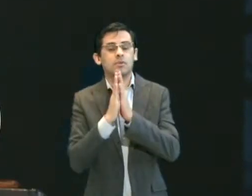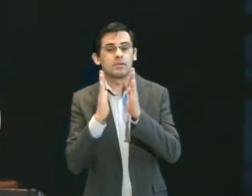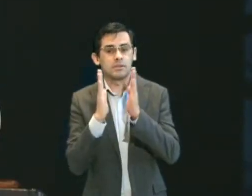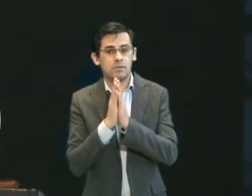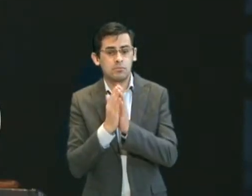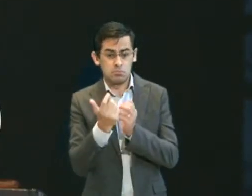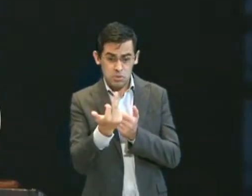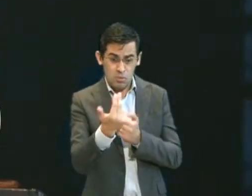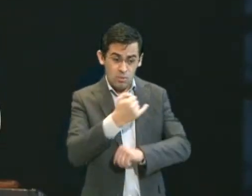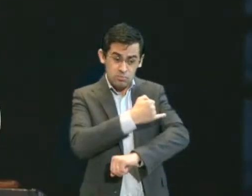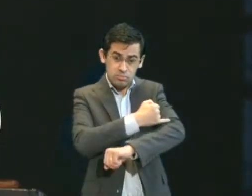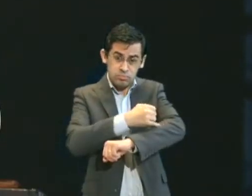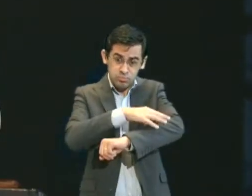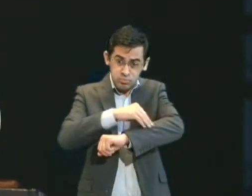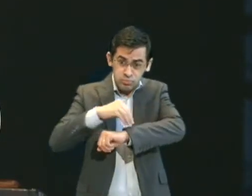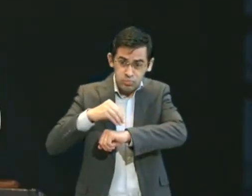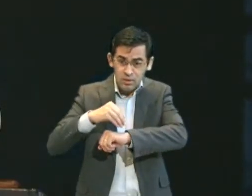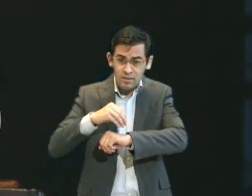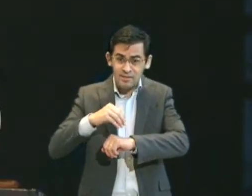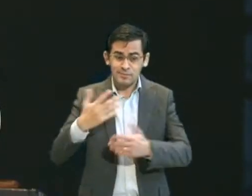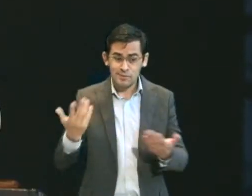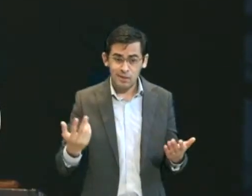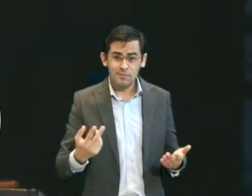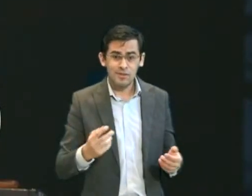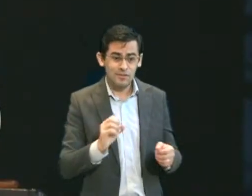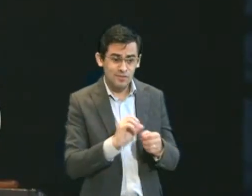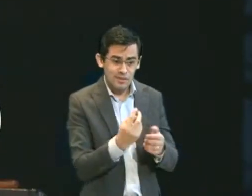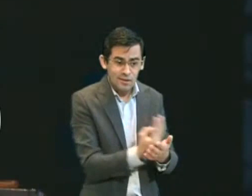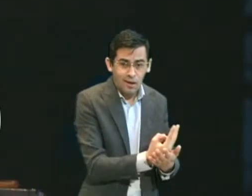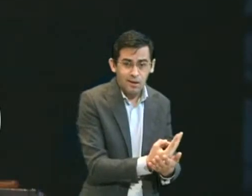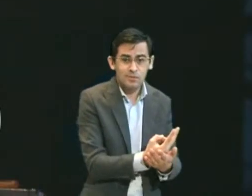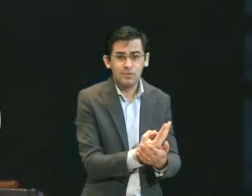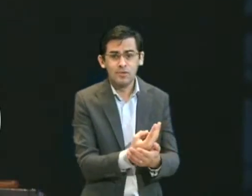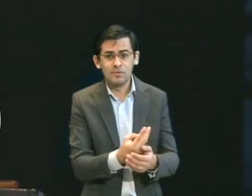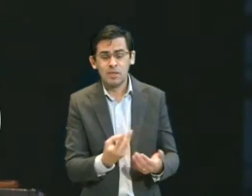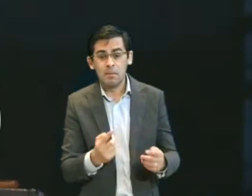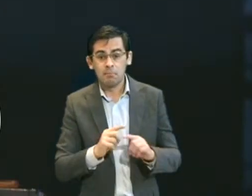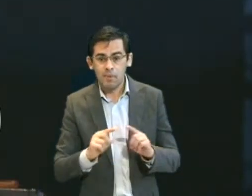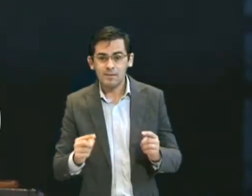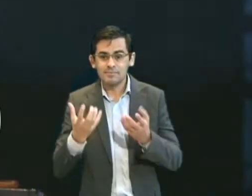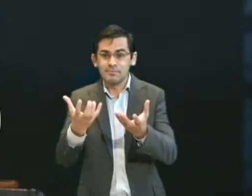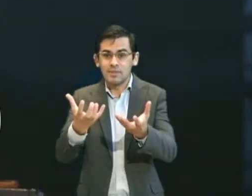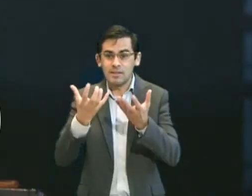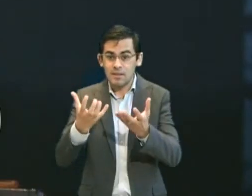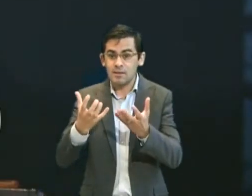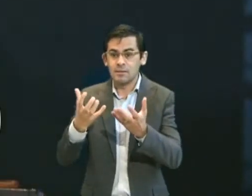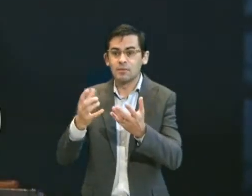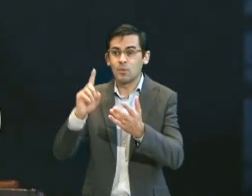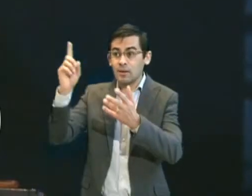como Jacó, fez tudo errado, se vestiu do irmão, mas ele queria a bênção.